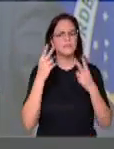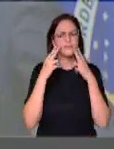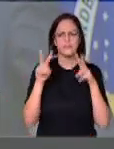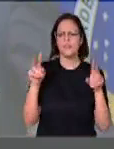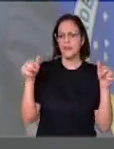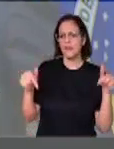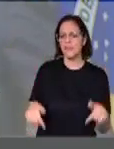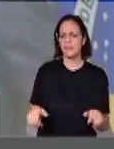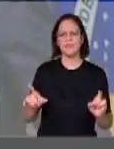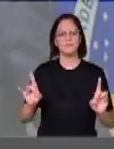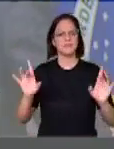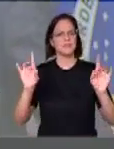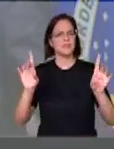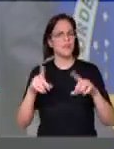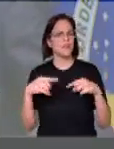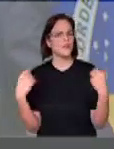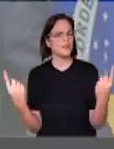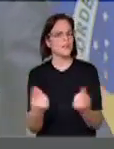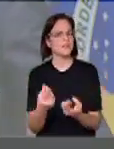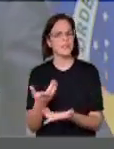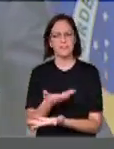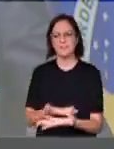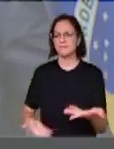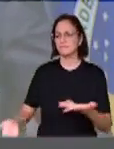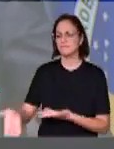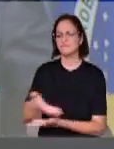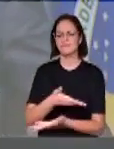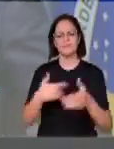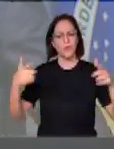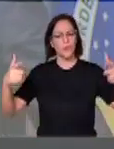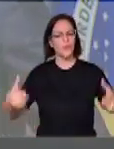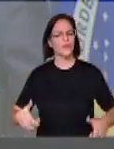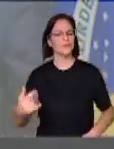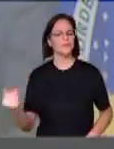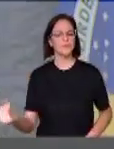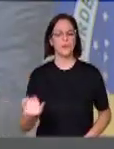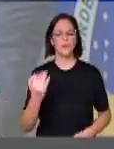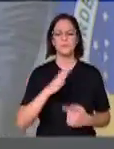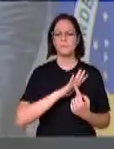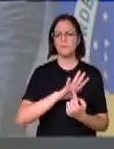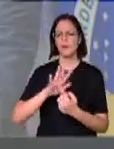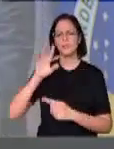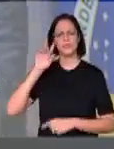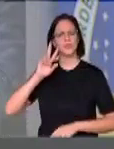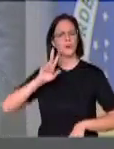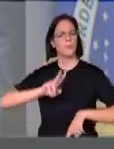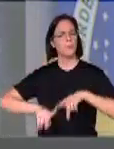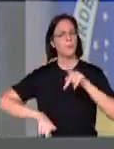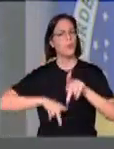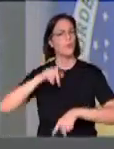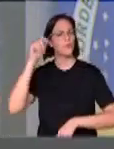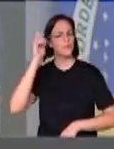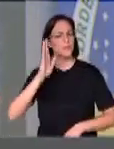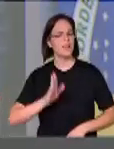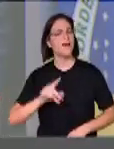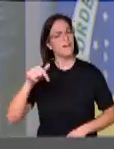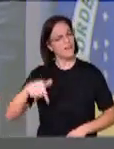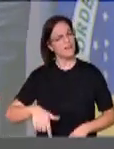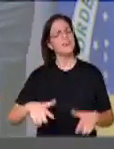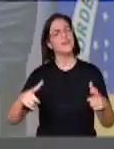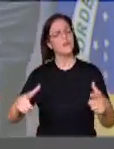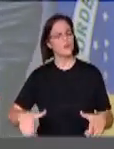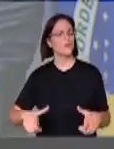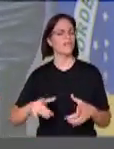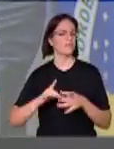sessão solene, nesse espaço, que é o espaço da história do povo brasileiro. Esse é o espaço